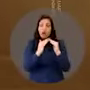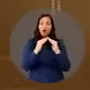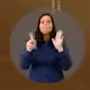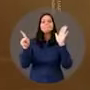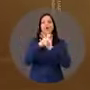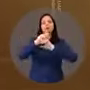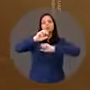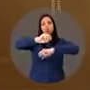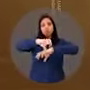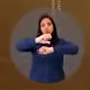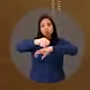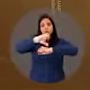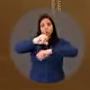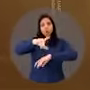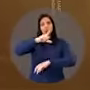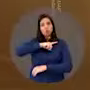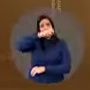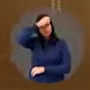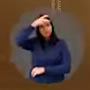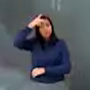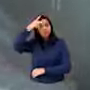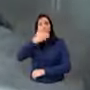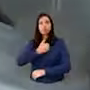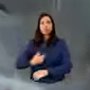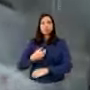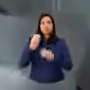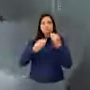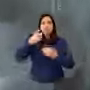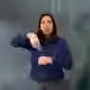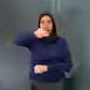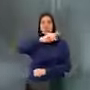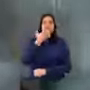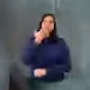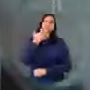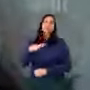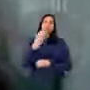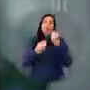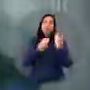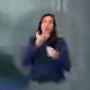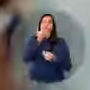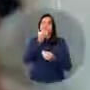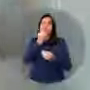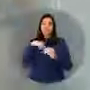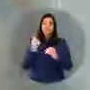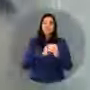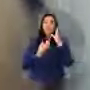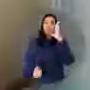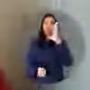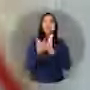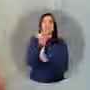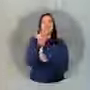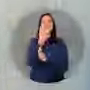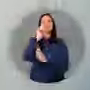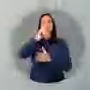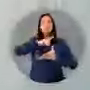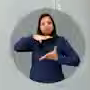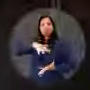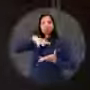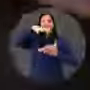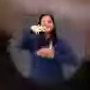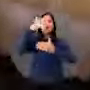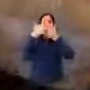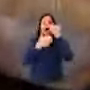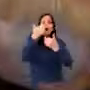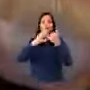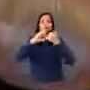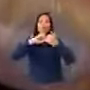município de Cuiabá. Eu falei, o que vai ser dessas crianças? Aí que nós criamos o kit cesta básica para alimentar